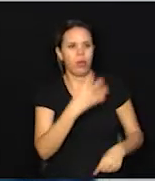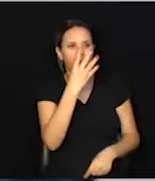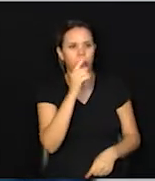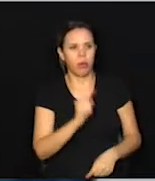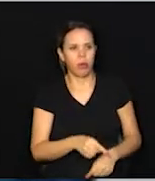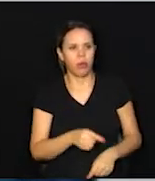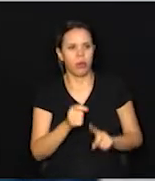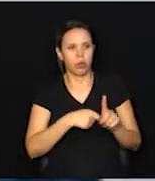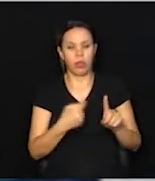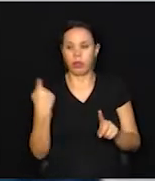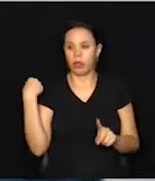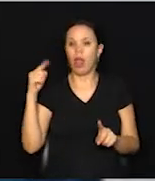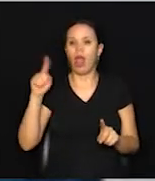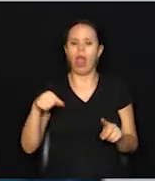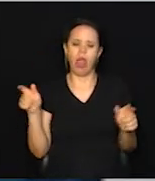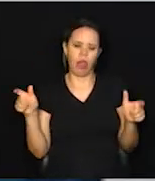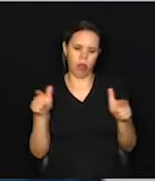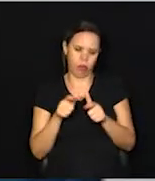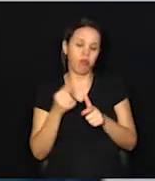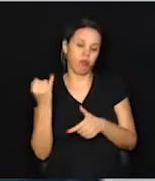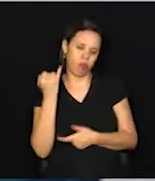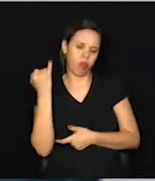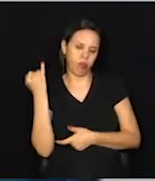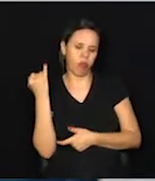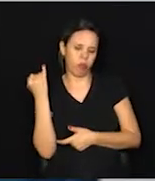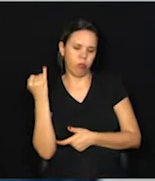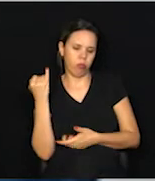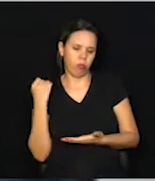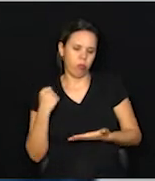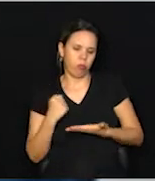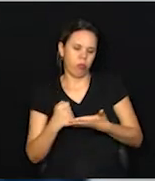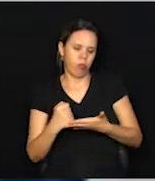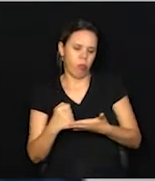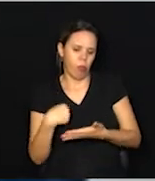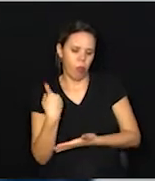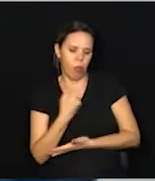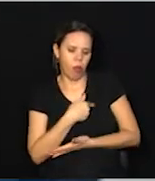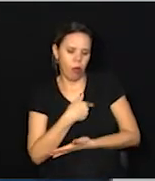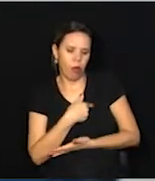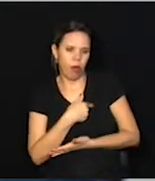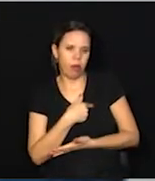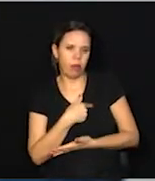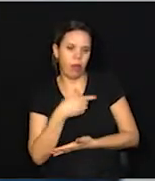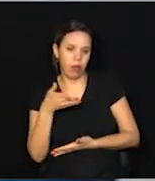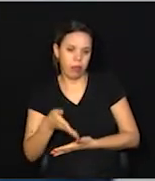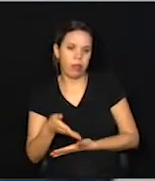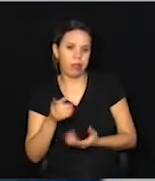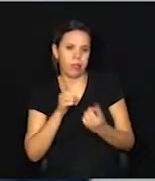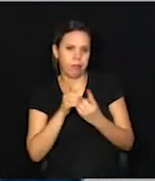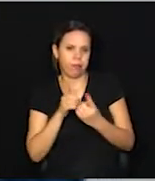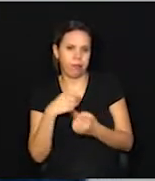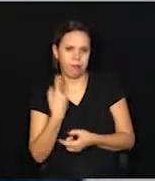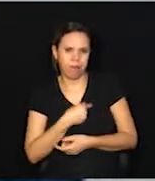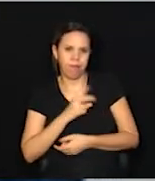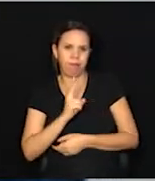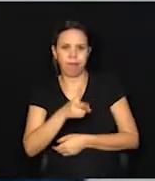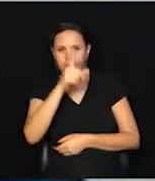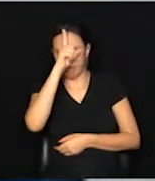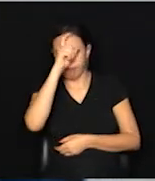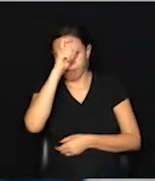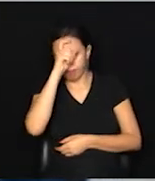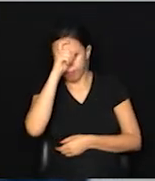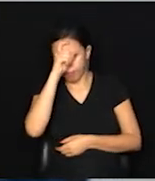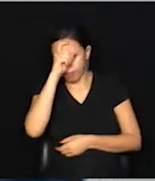anterior. É uma redução significativa, ajuda muito a nossa porta, mas nós continuamos com o hospital,